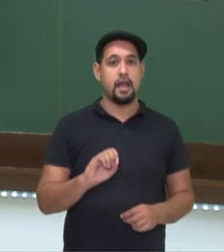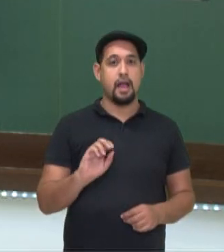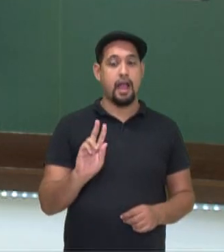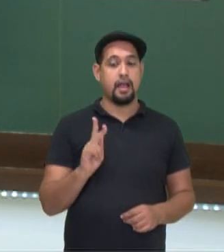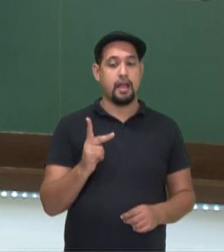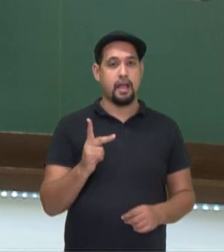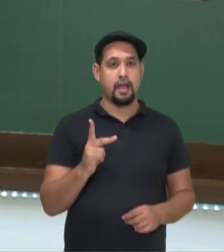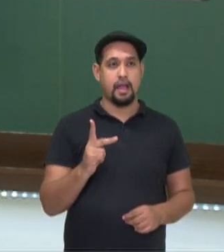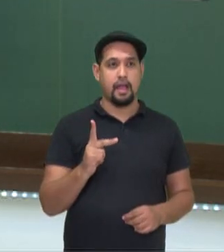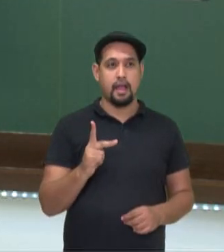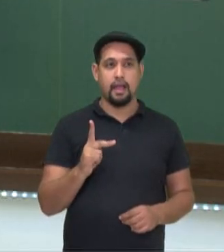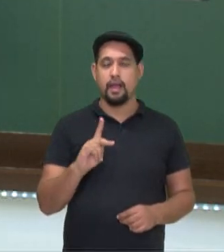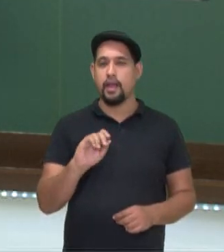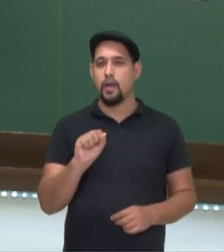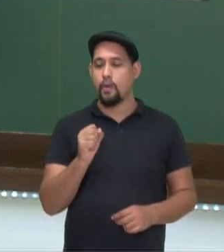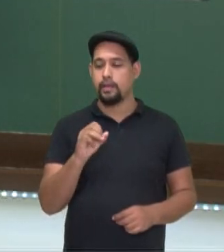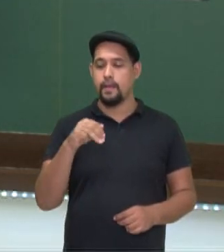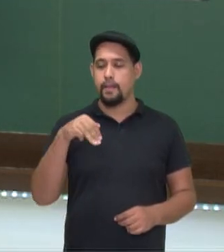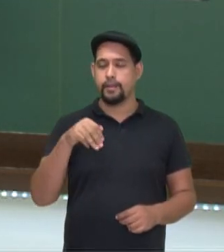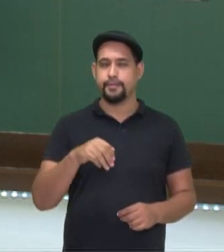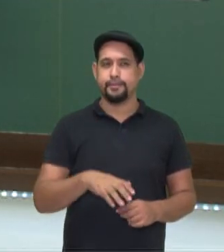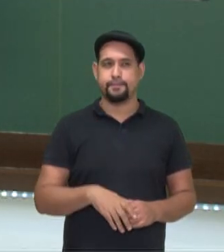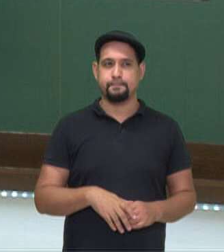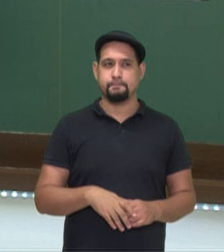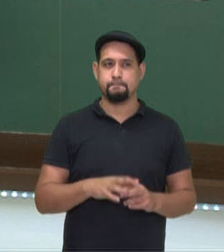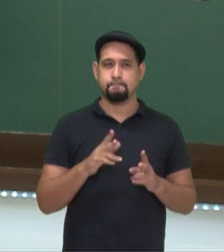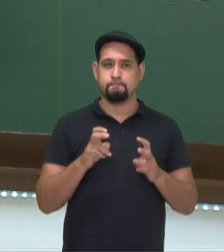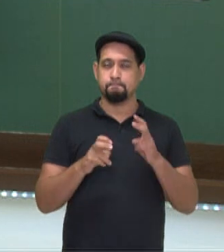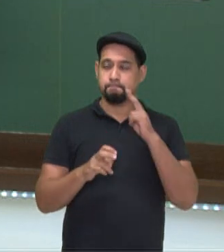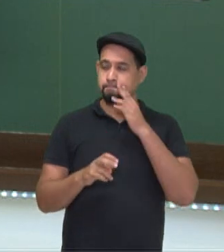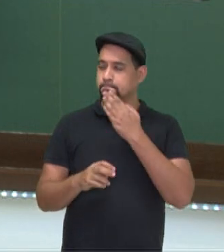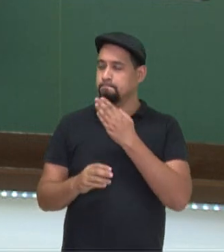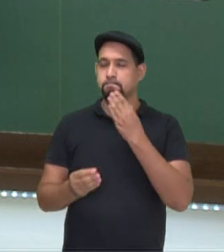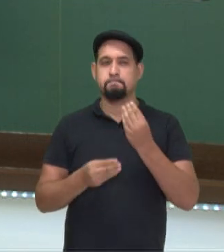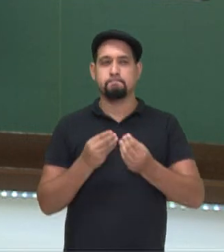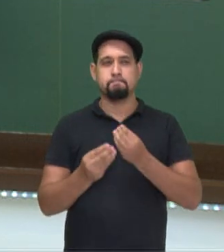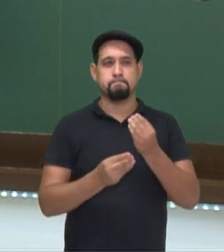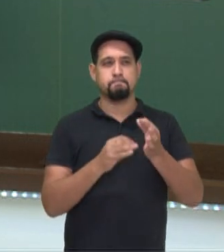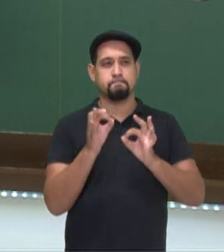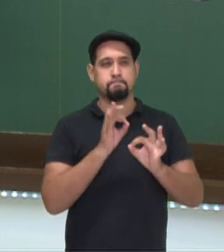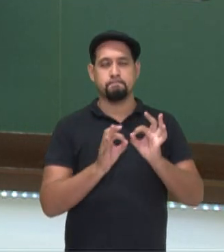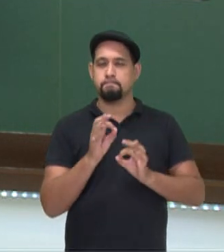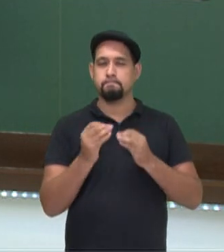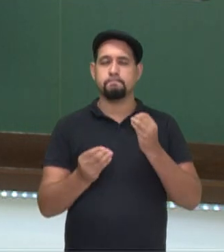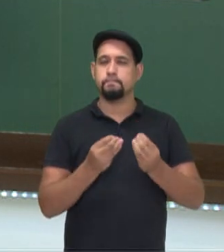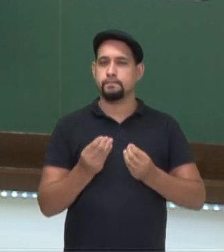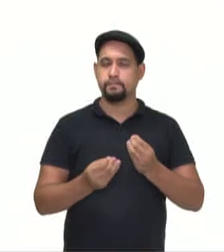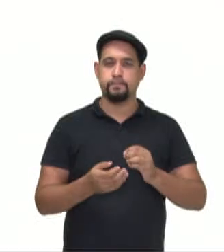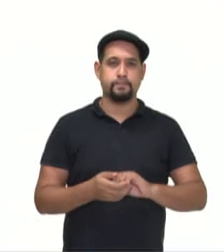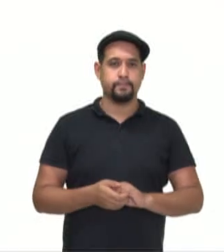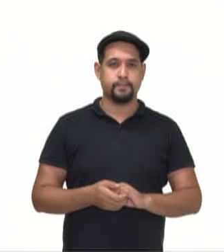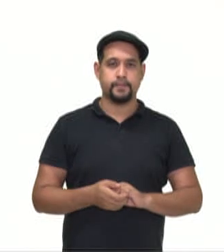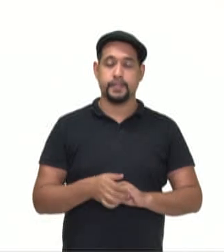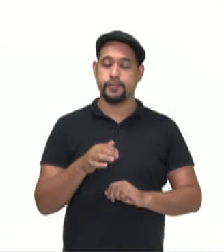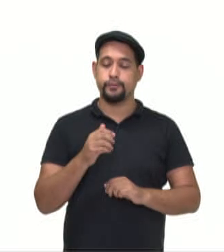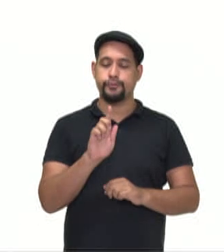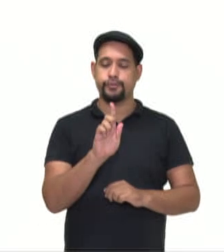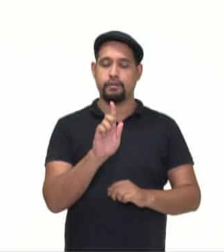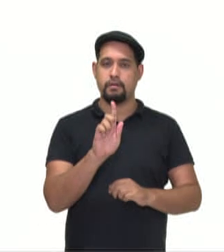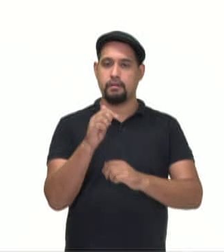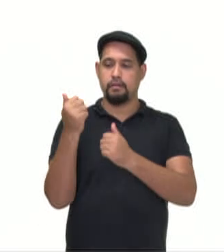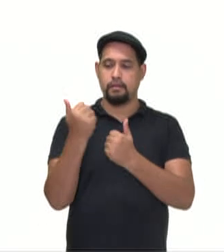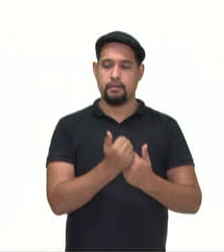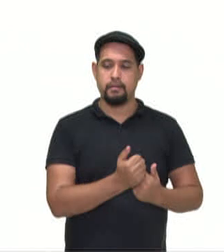meu h, certo? Então, dá uma olhadinha comigo como é que fica essa resolução. No lugar do g, eu vou